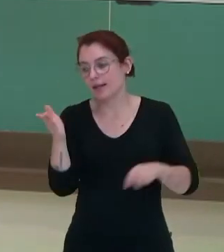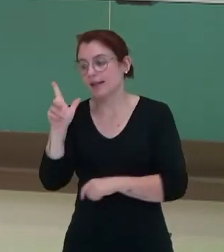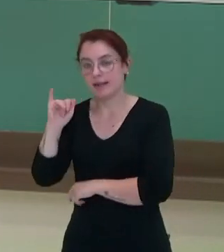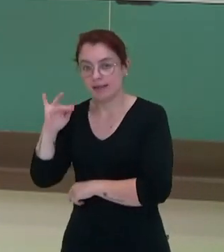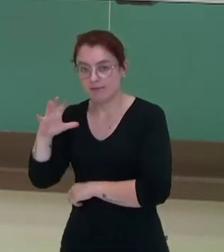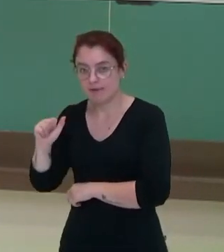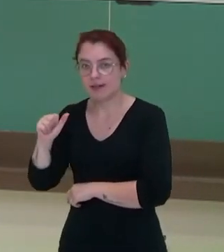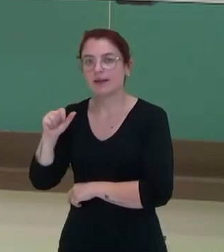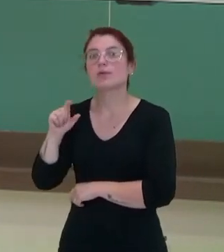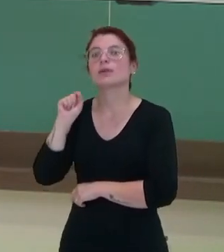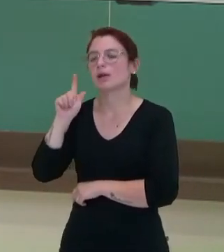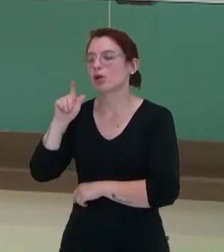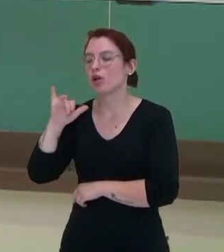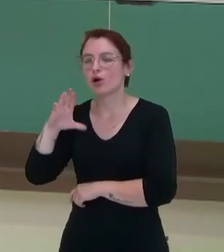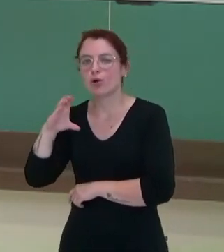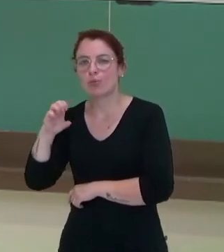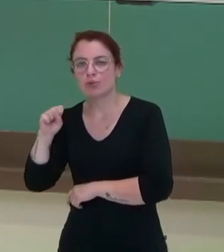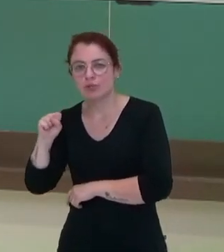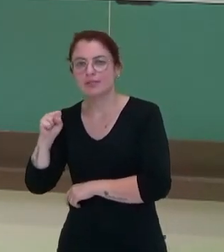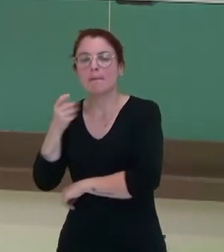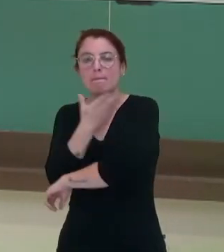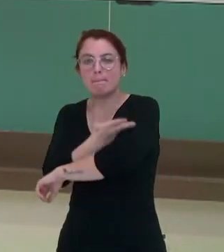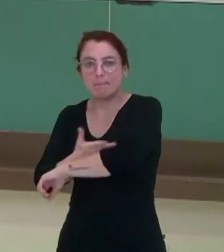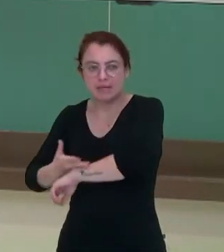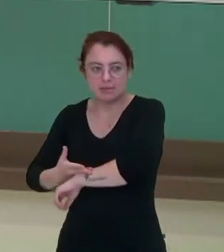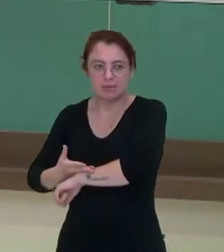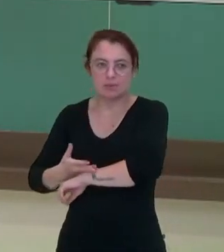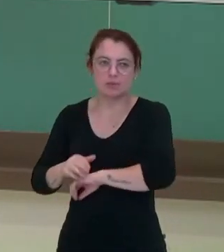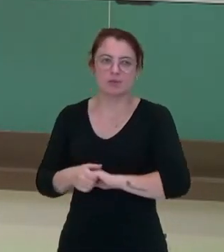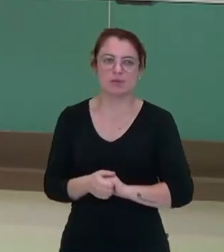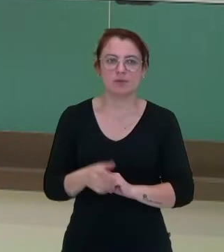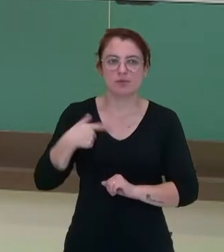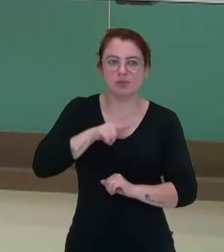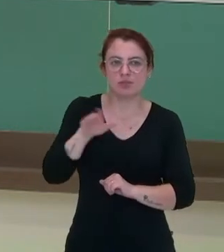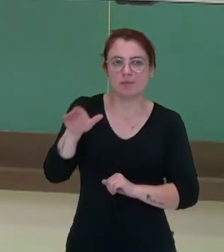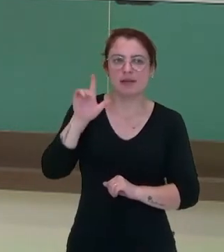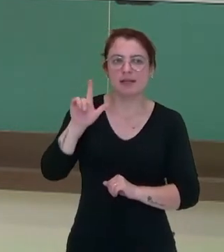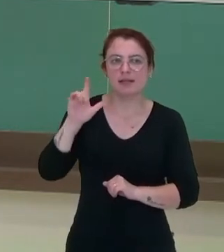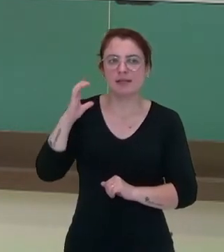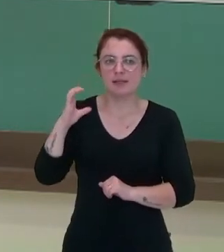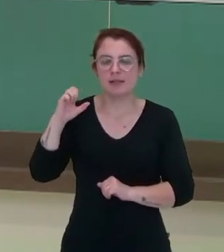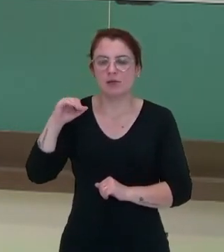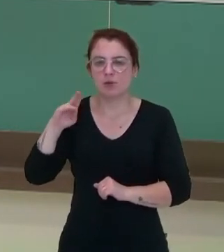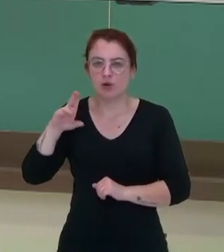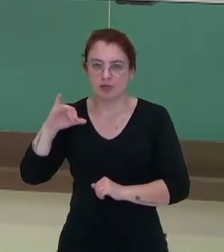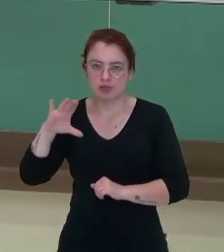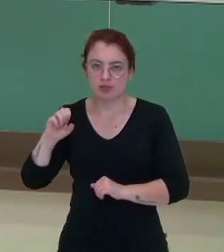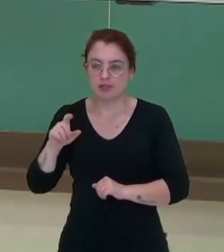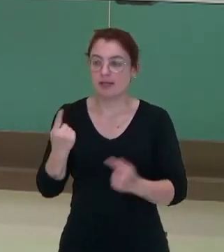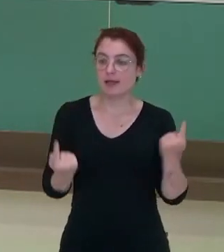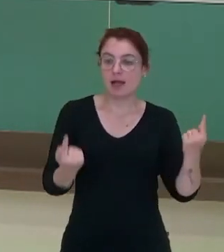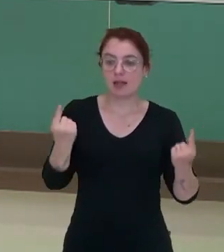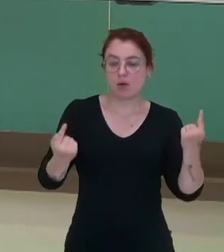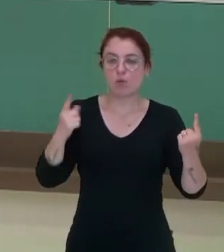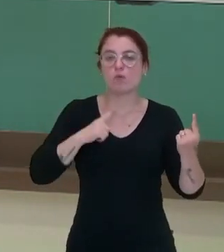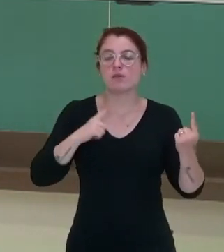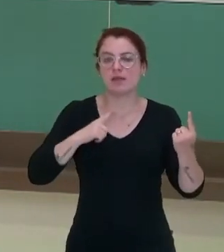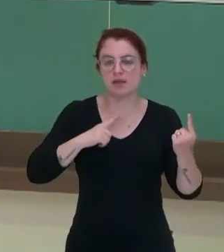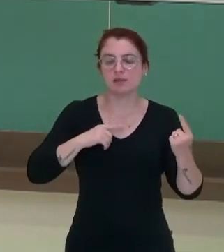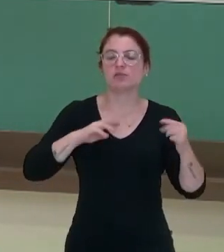transportar os glóbulos brancos, os leucócitos. E cada um tem uma função diferente. E nós